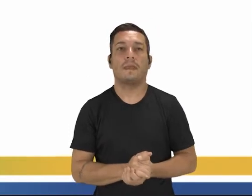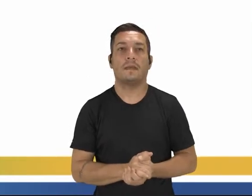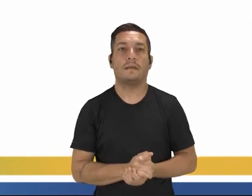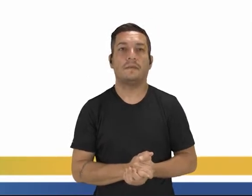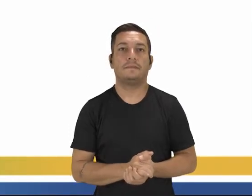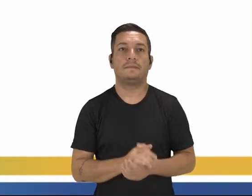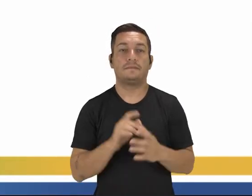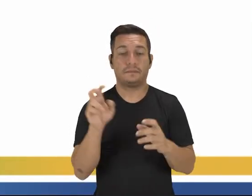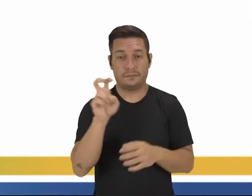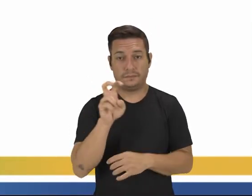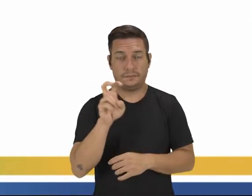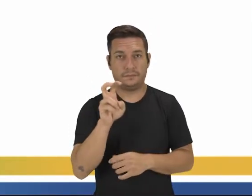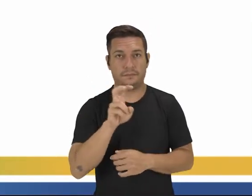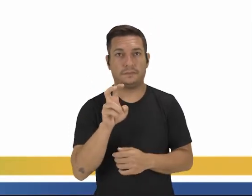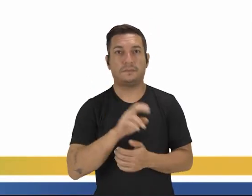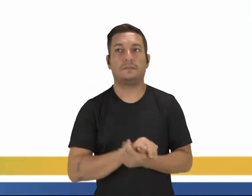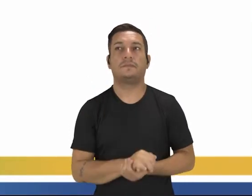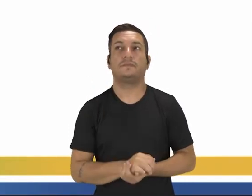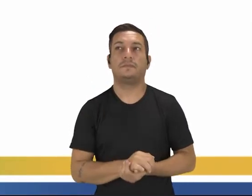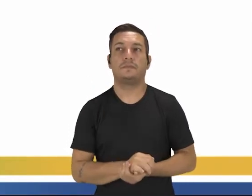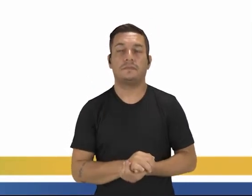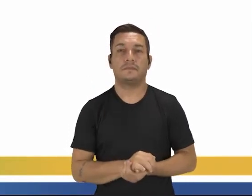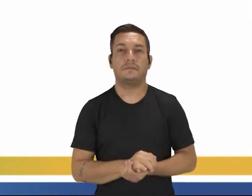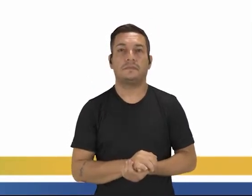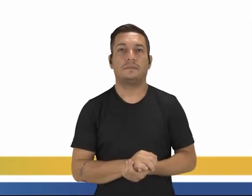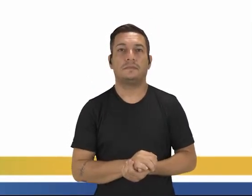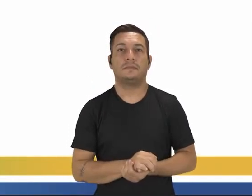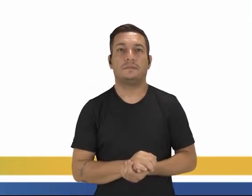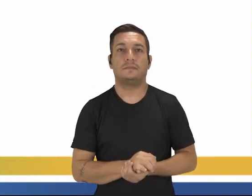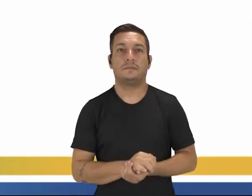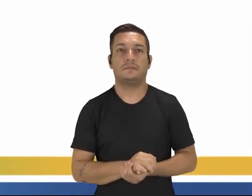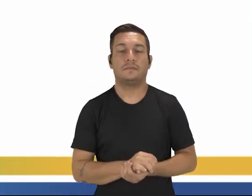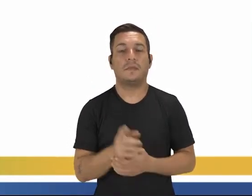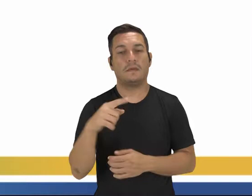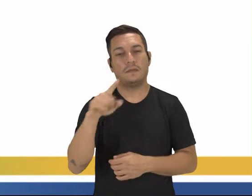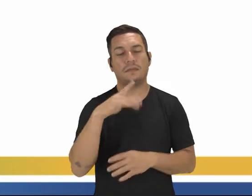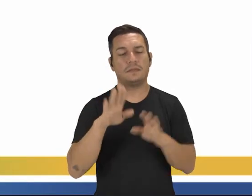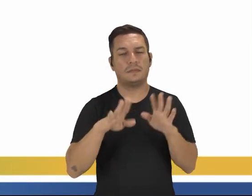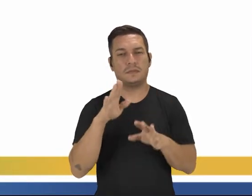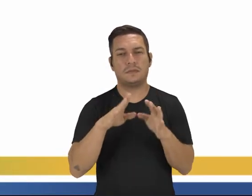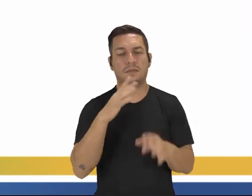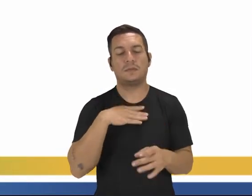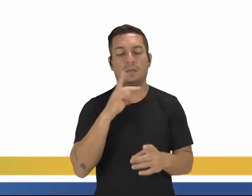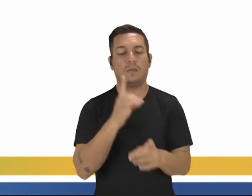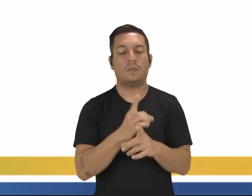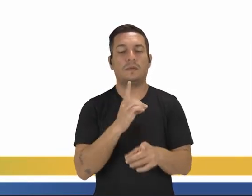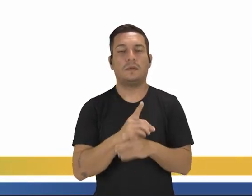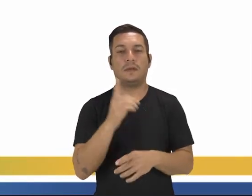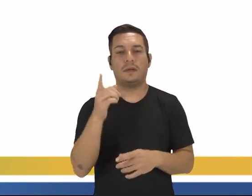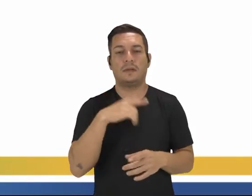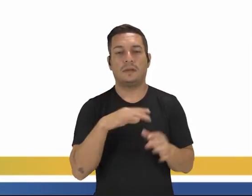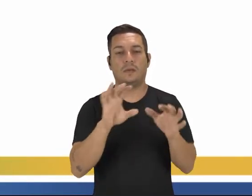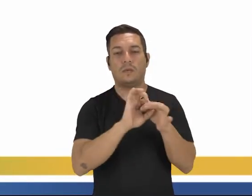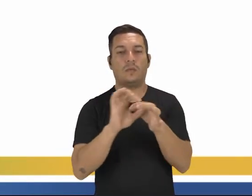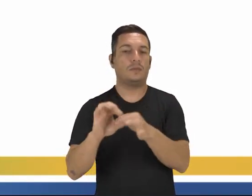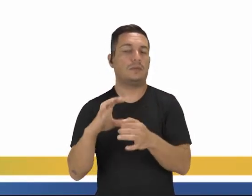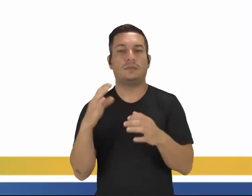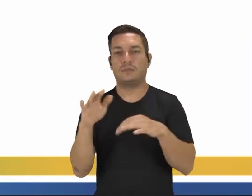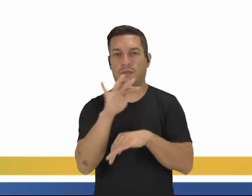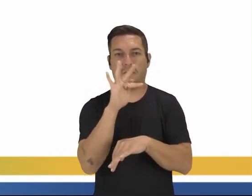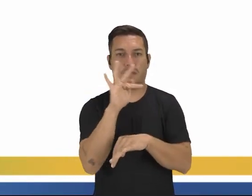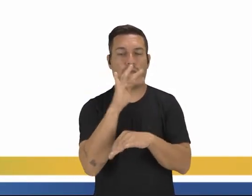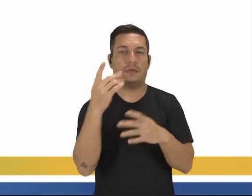mais comum é em las conversações cotidianas. Você dificilmente encontrará essas frases em um contexto mais